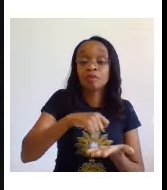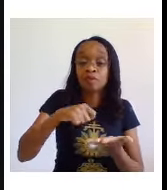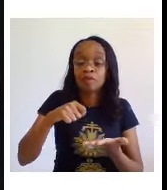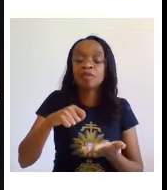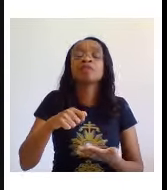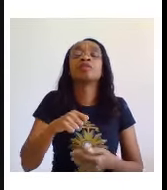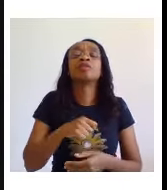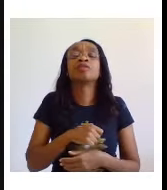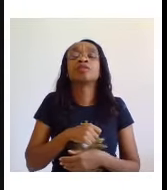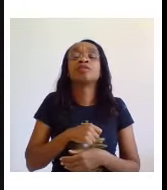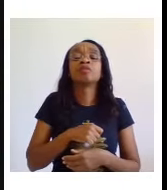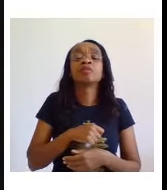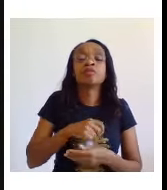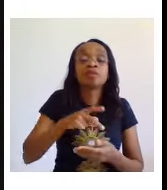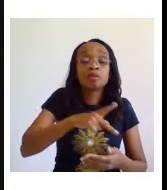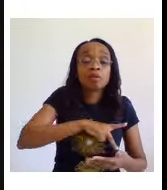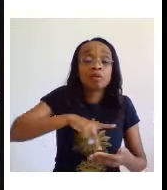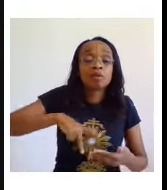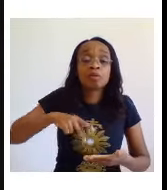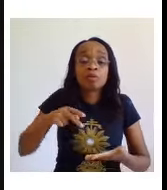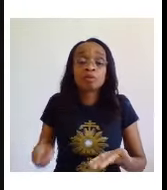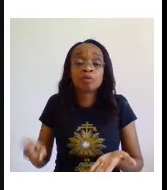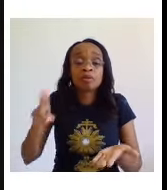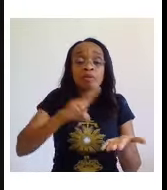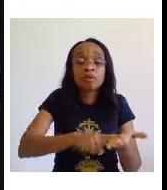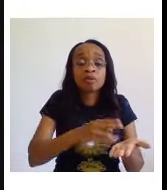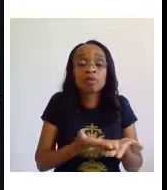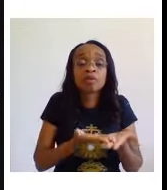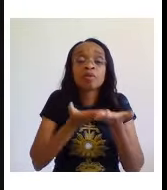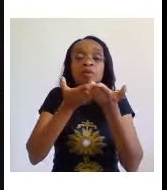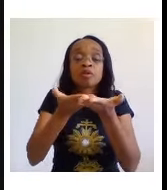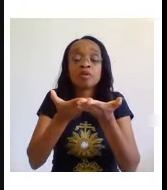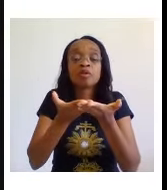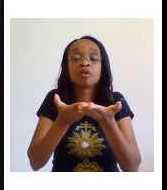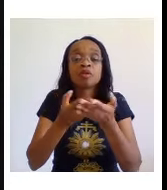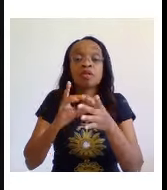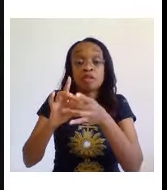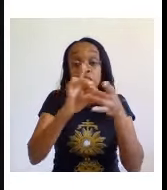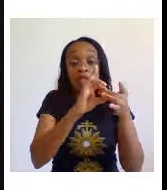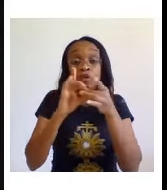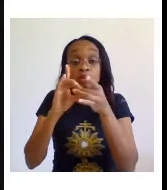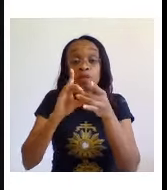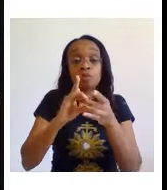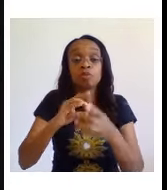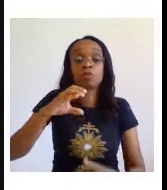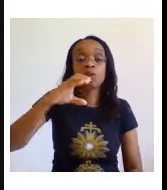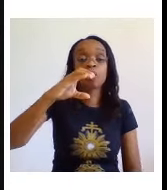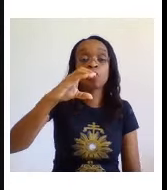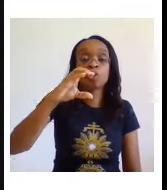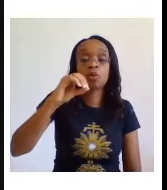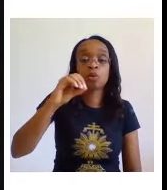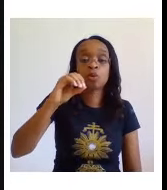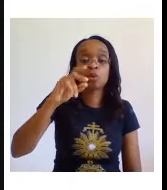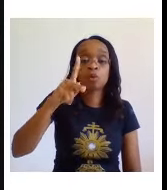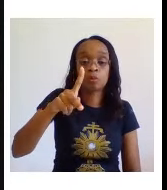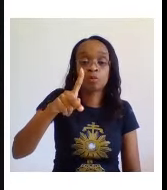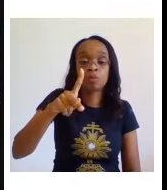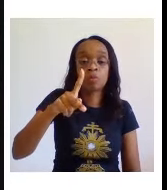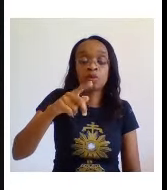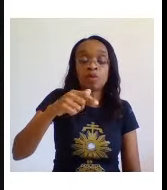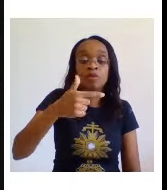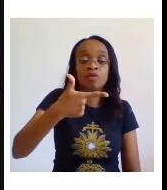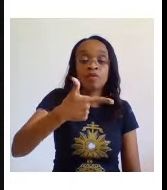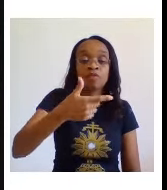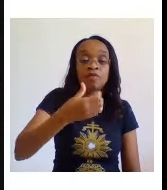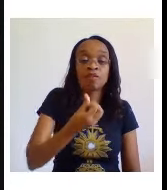líderes mundiais que estariam reunidos, né, na COP26, que o Dr. Lincoln citou aqui para a gente.